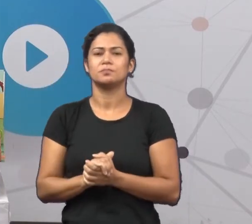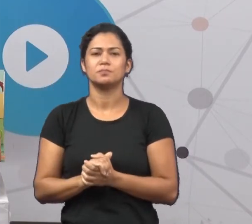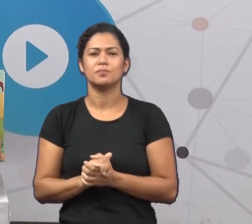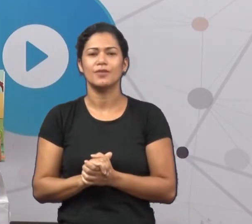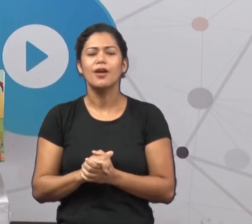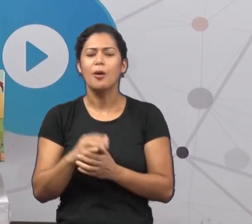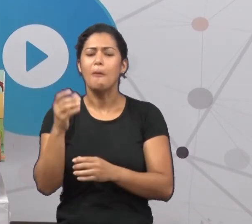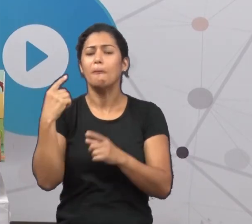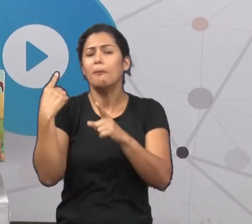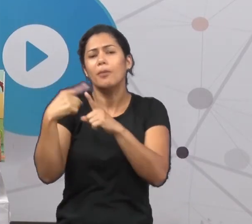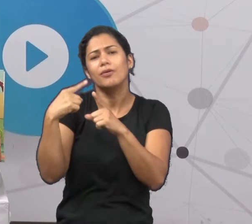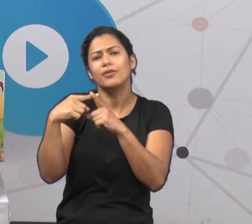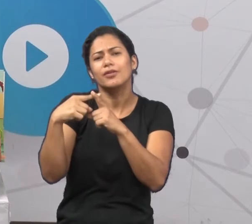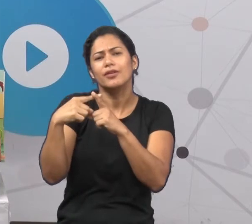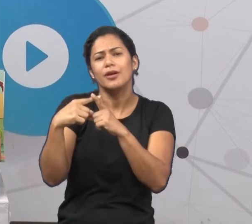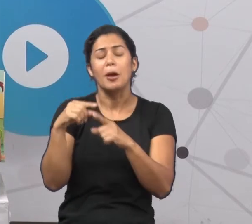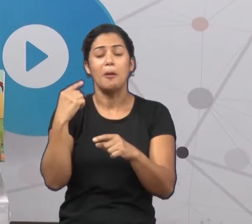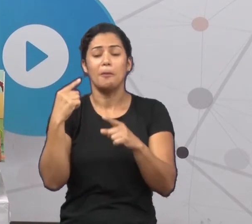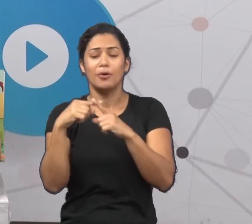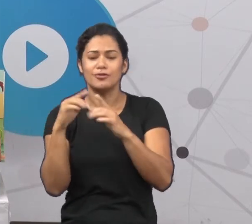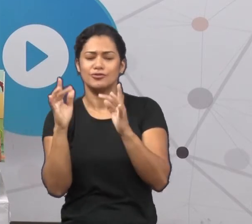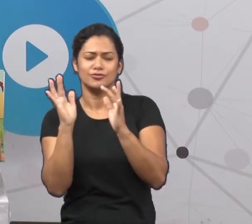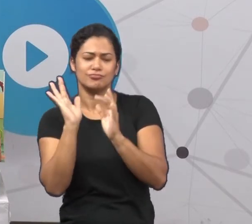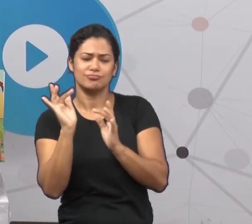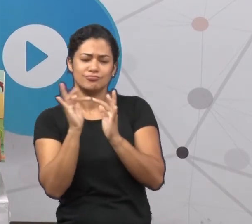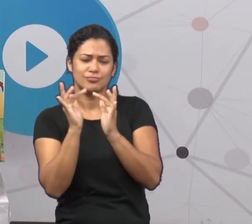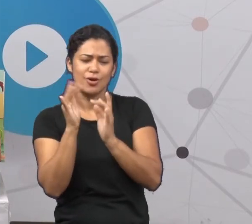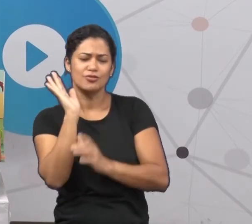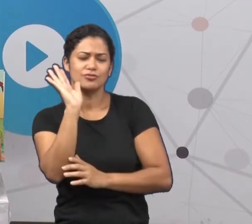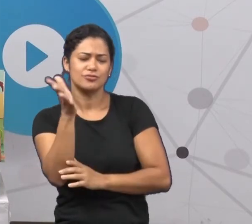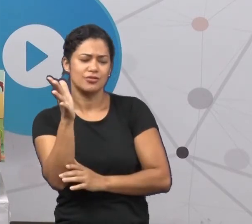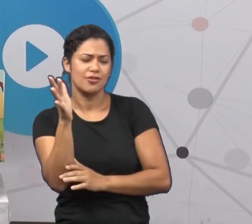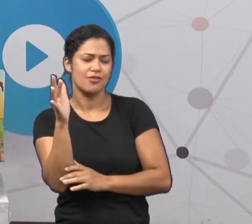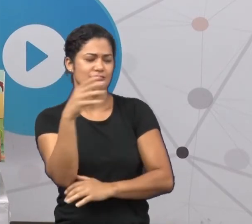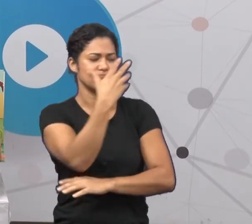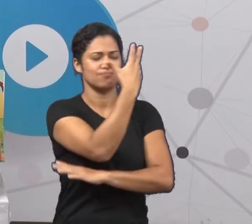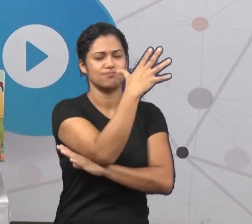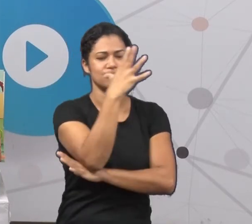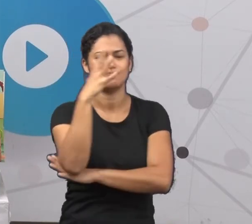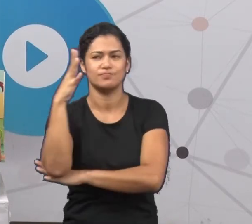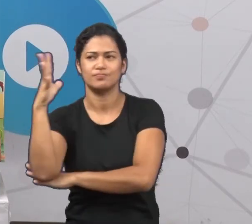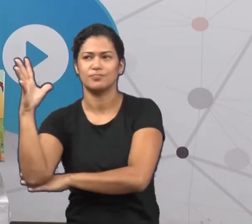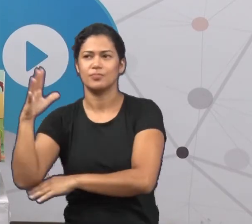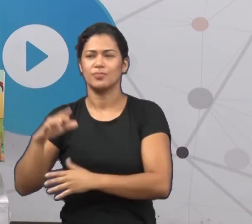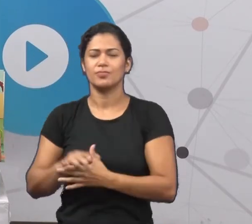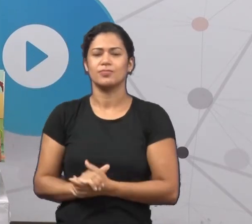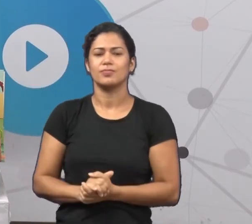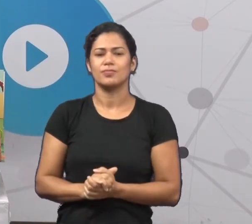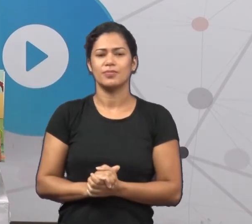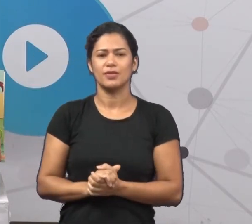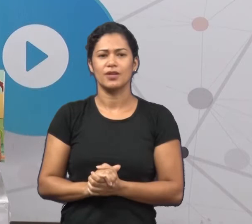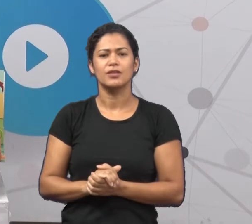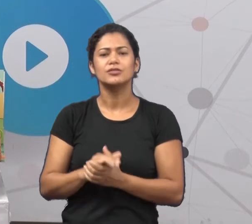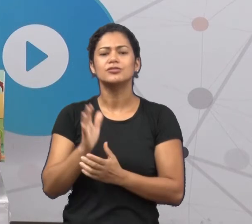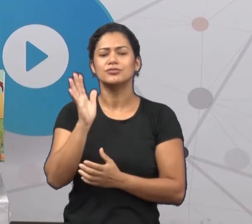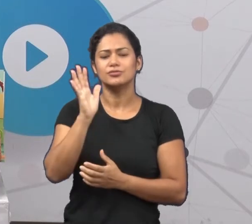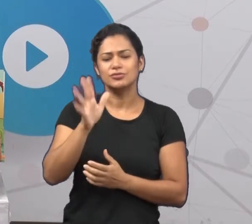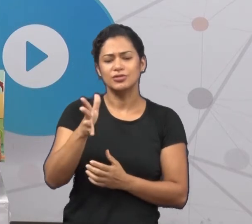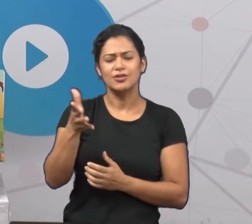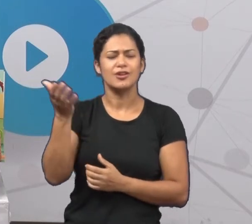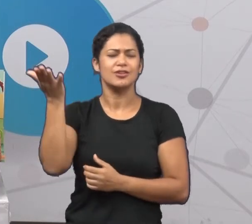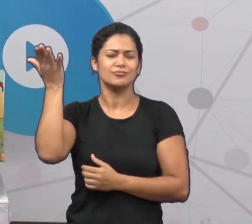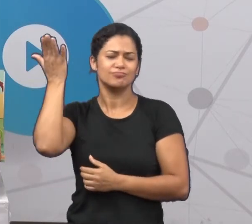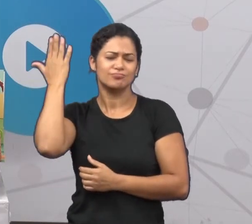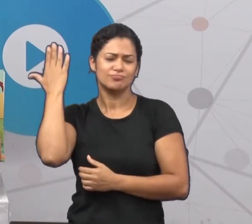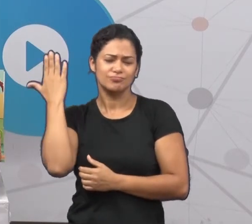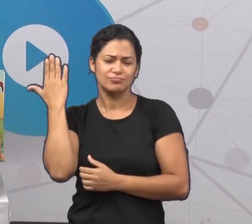com a natureza. Na zona urbana, essa natureza é bem menor, porque já foi feita a